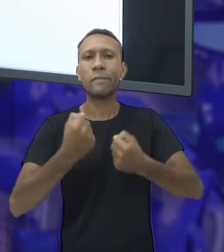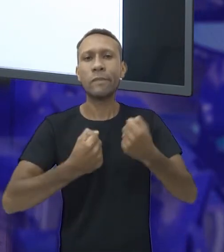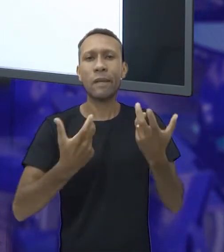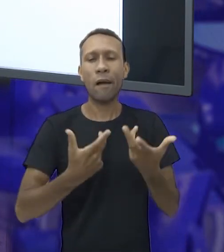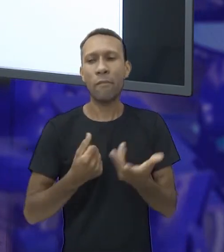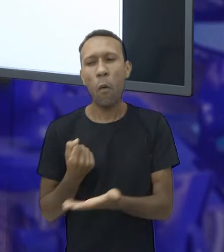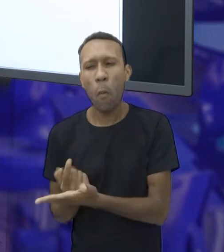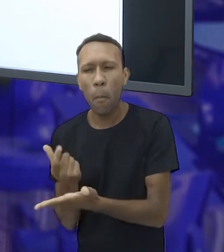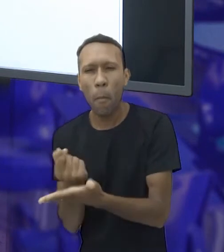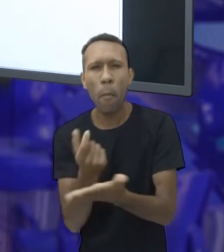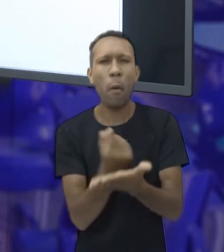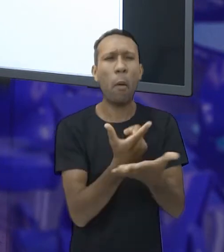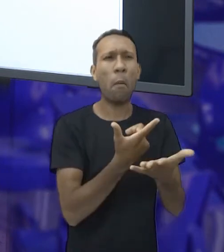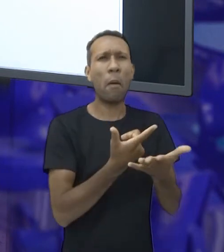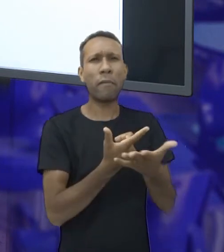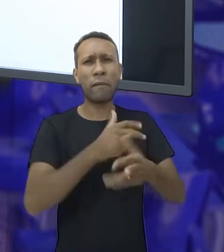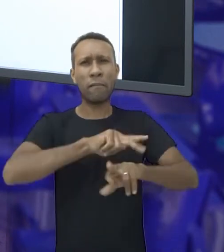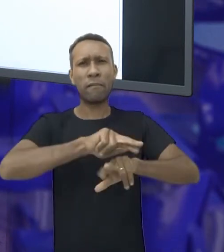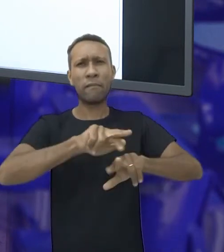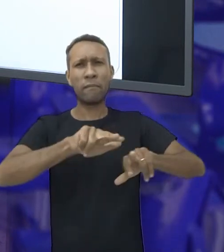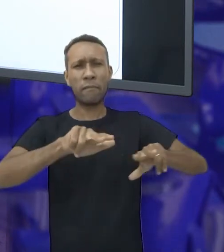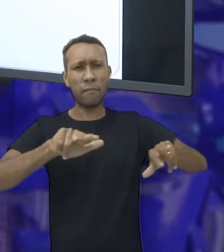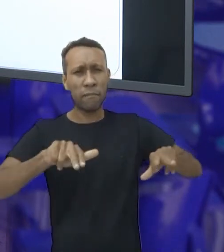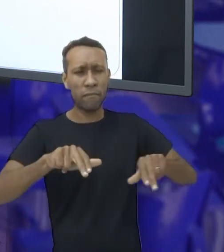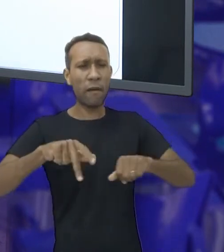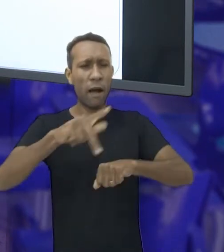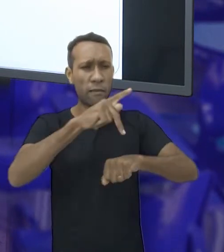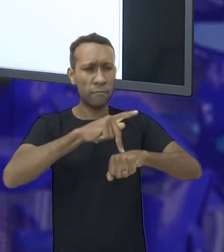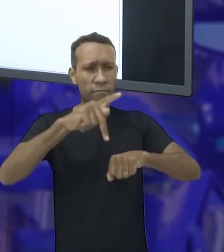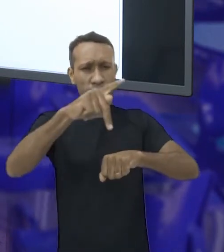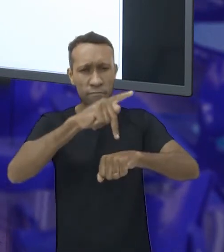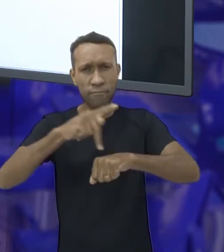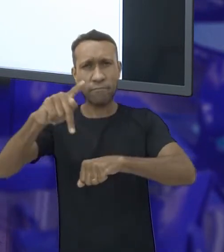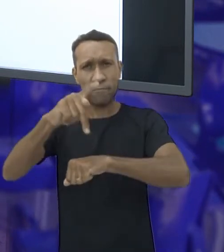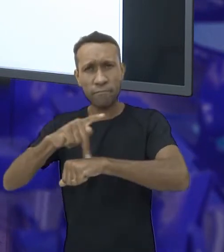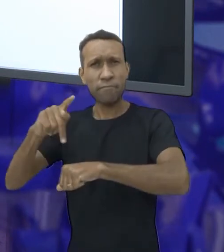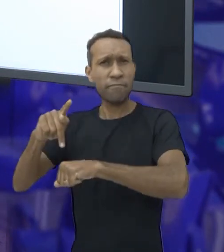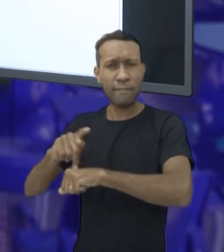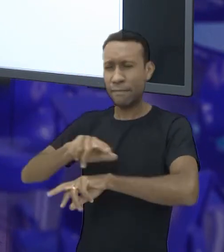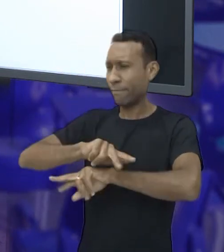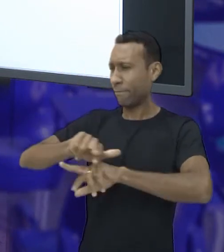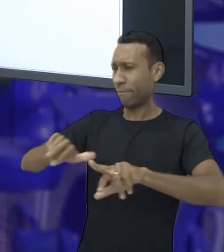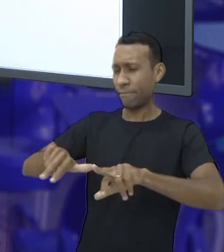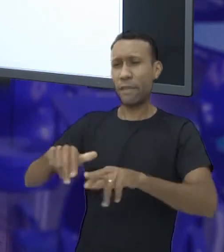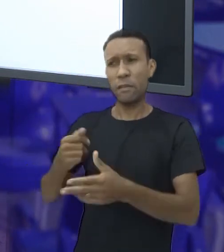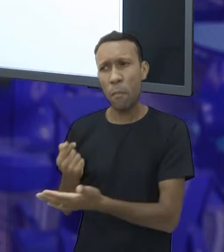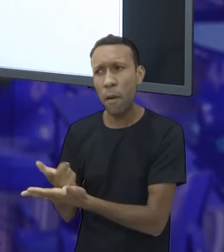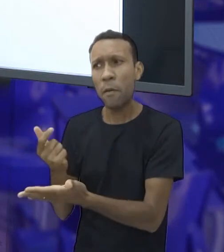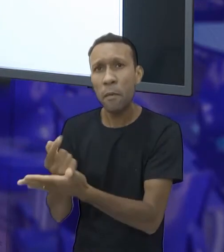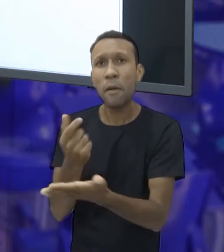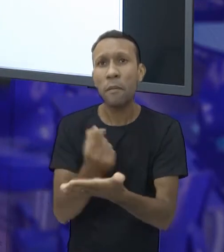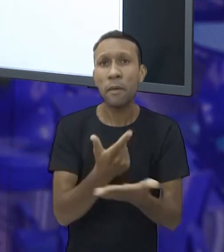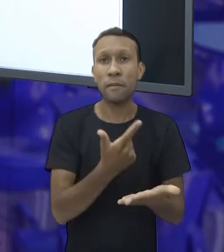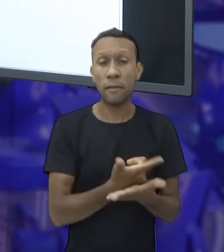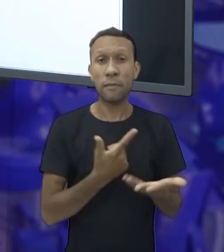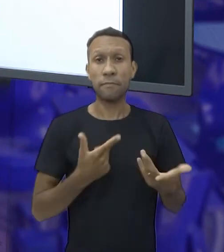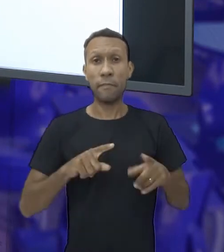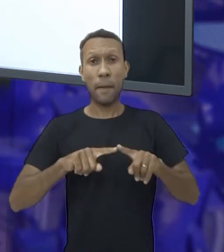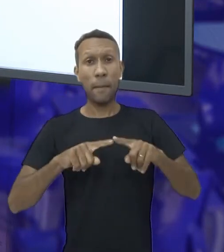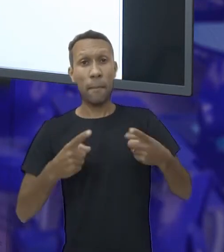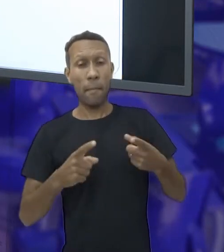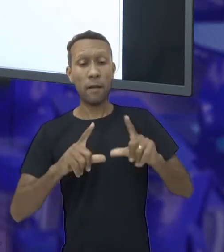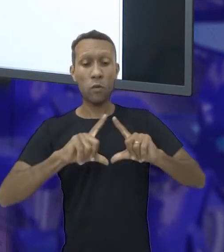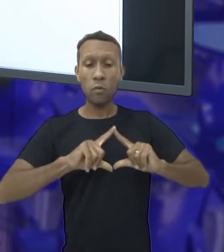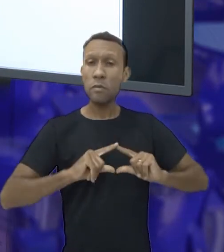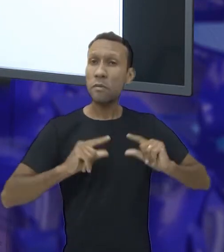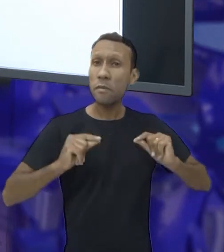né, comprava e compra, né, do Brasil, da Austrália, da Nova Zelândia, da África do Sul, da Índia. Então, como o Japão